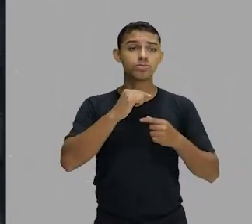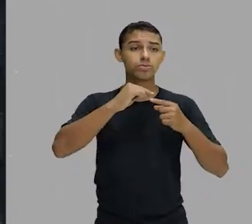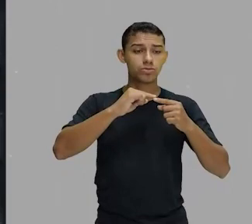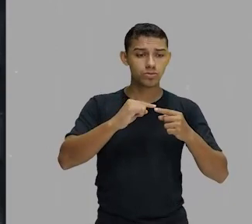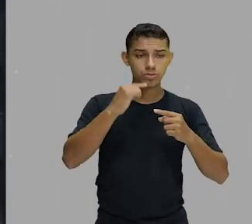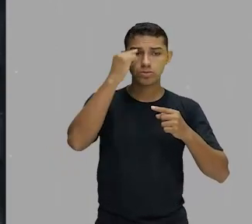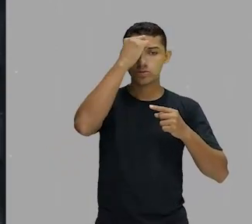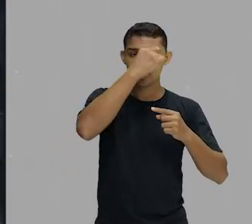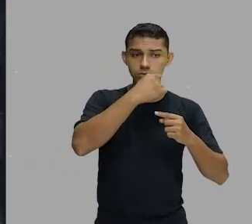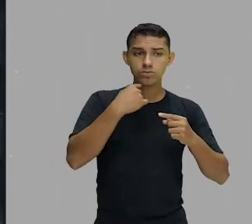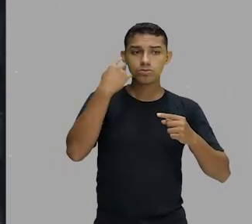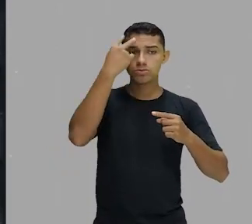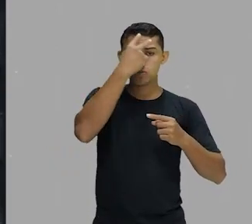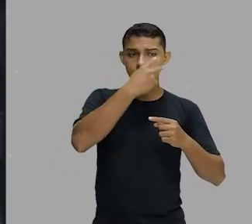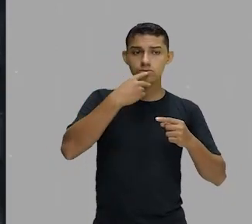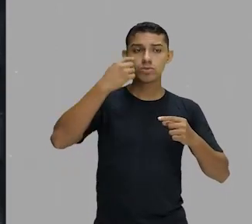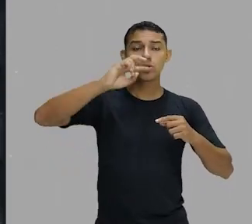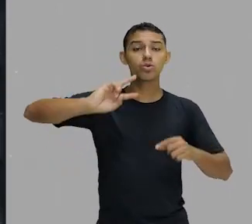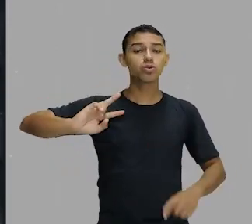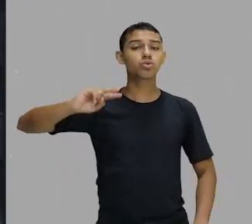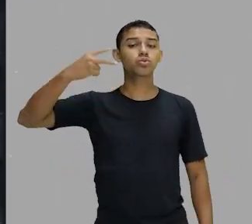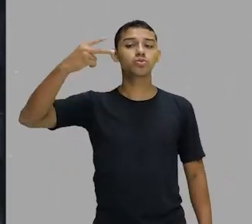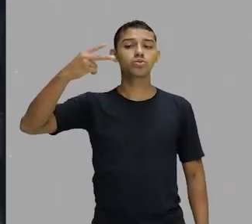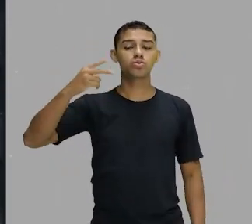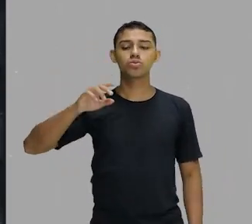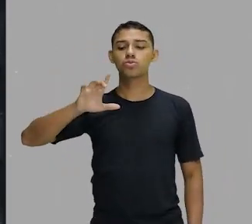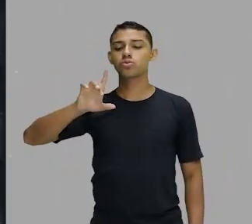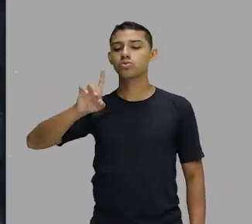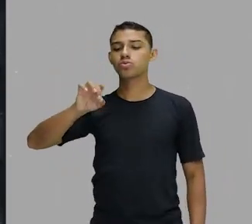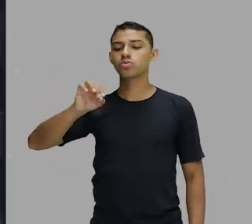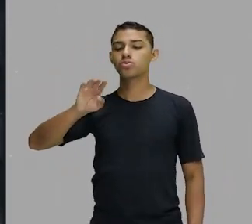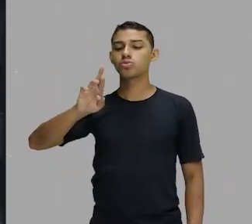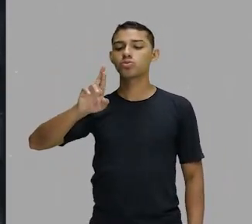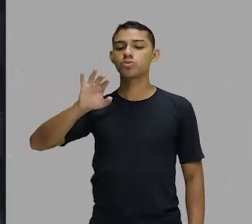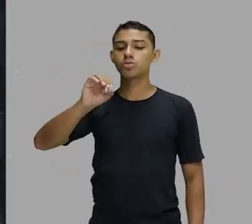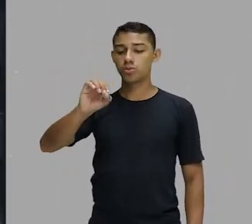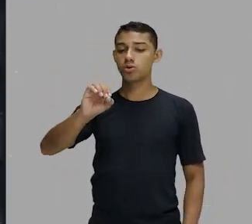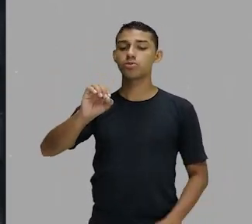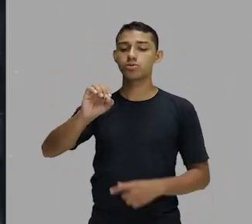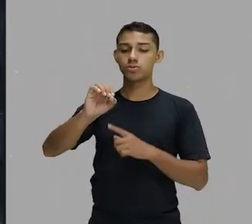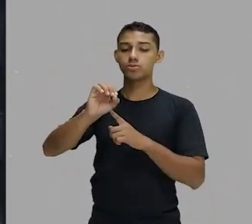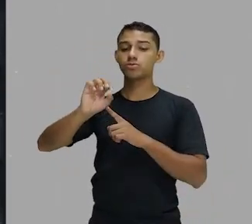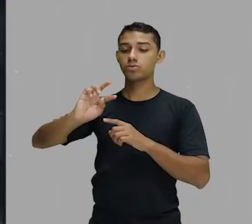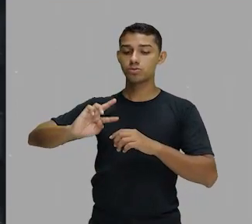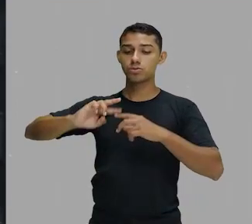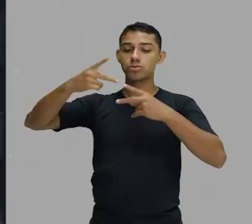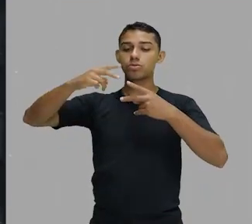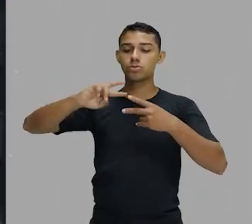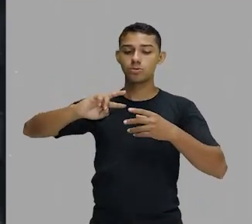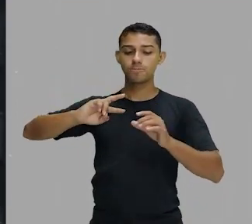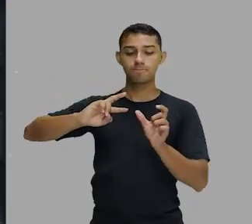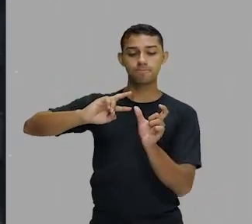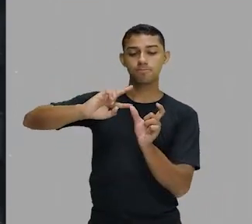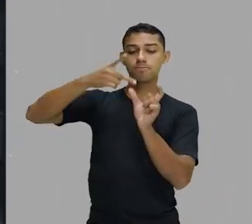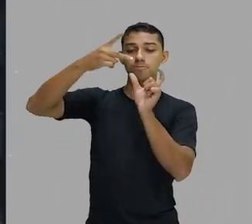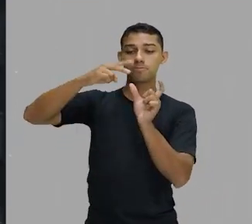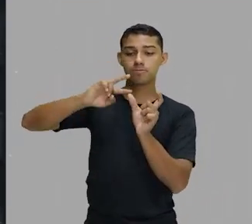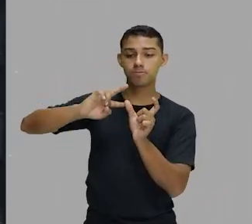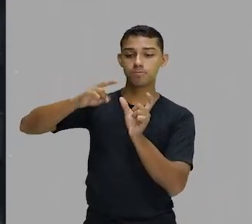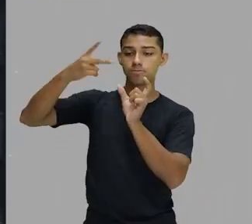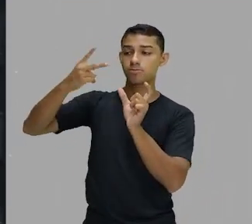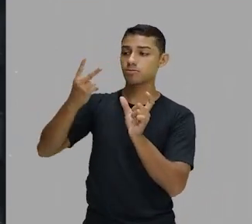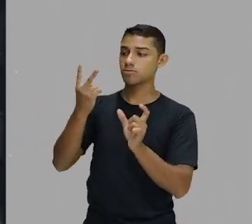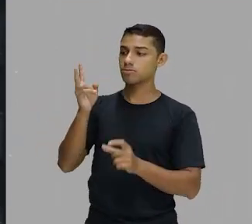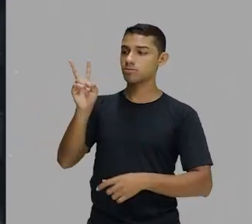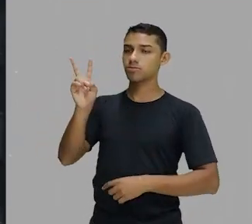a hora se passava, aumentava de que forma? Você deve lembrar que era o dobro. Então, esse 2 que nós acabamos